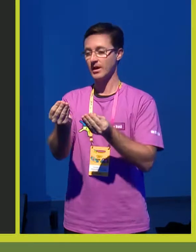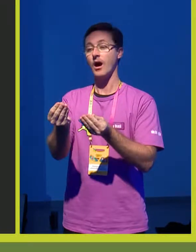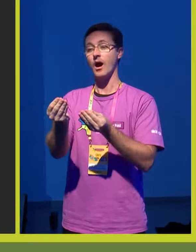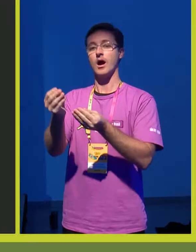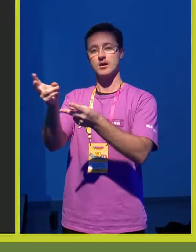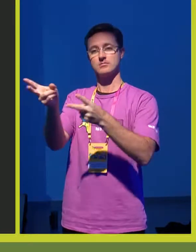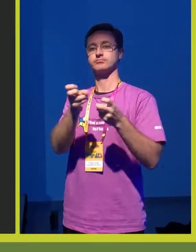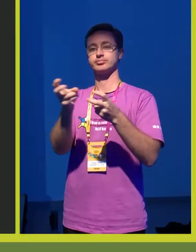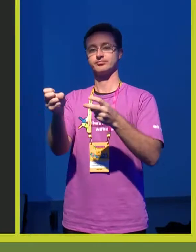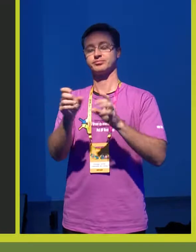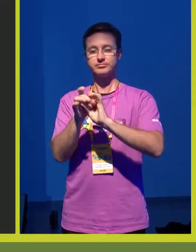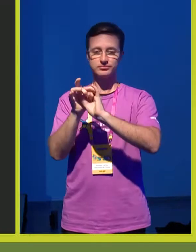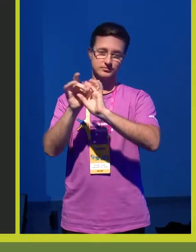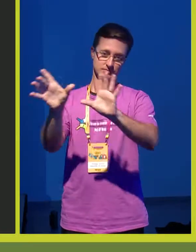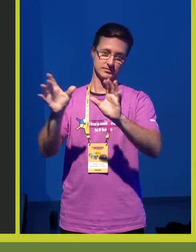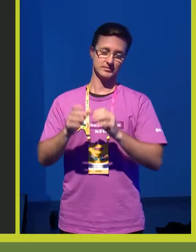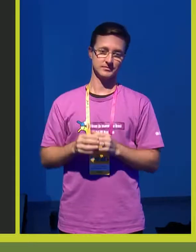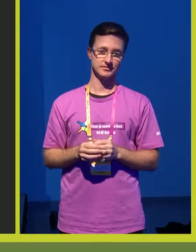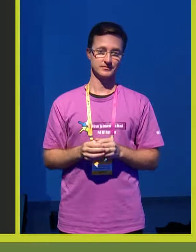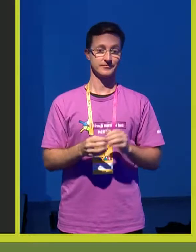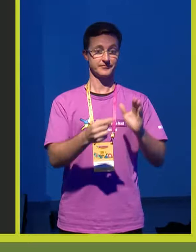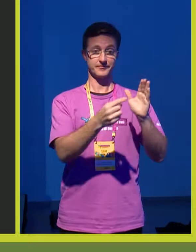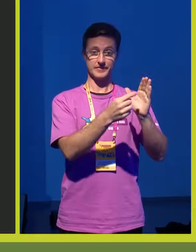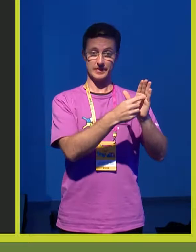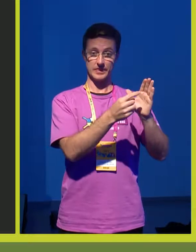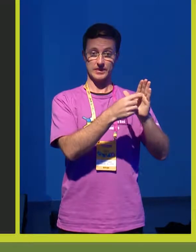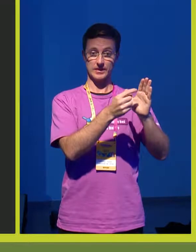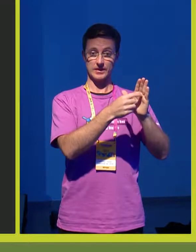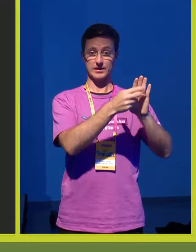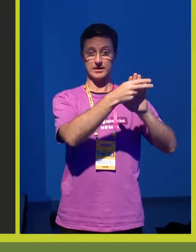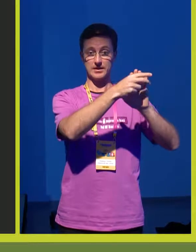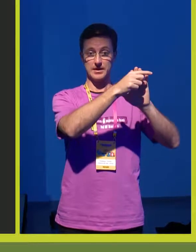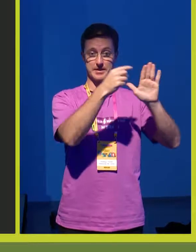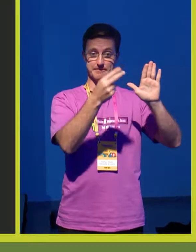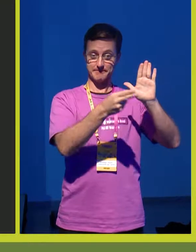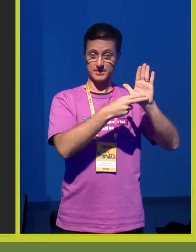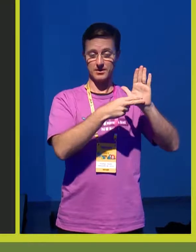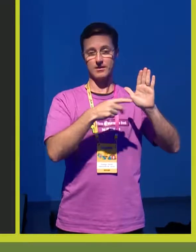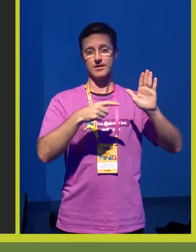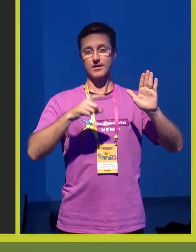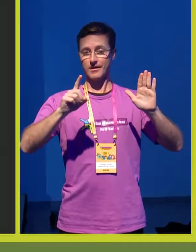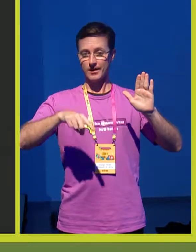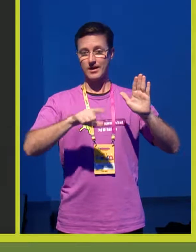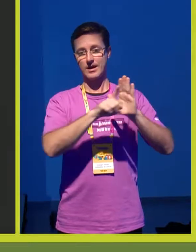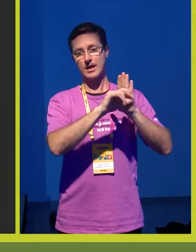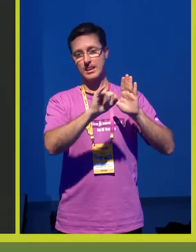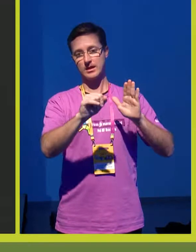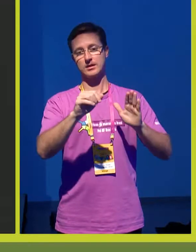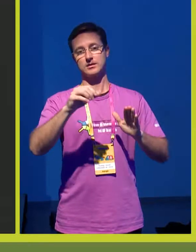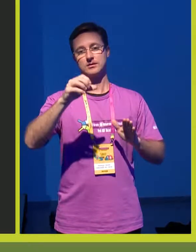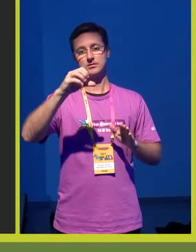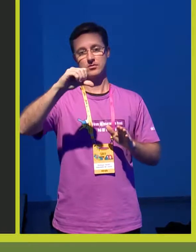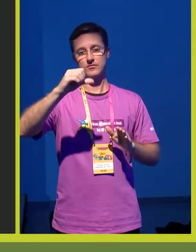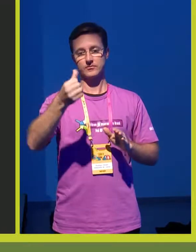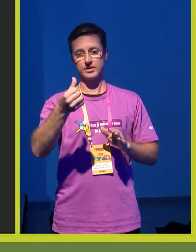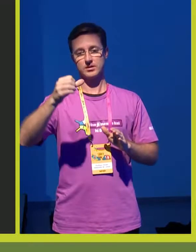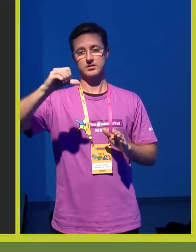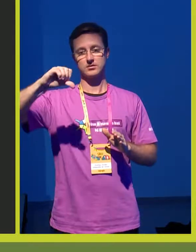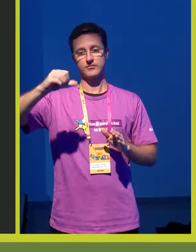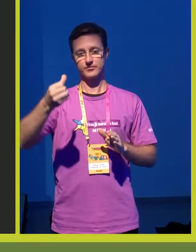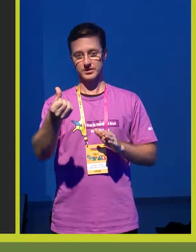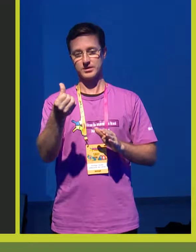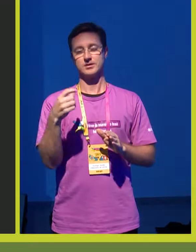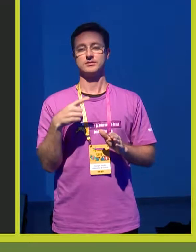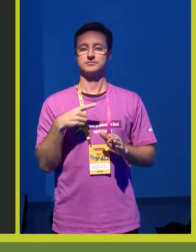prevista nesse artigo é regulamentada pela lei 9296. Então, tendo feito esse